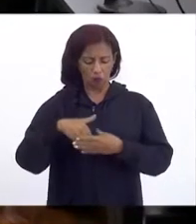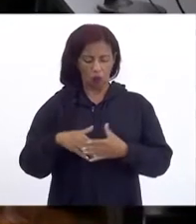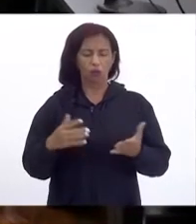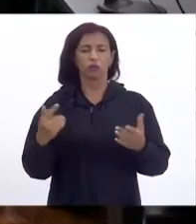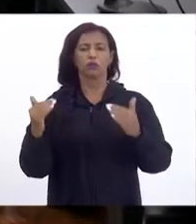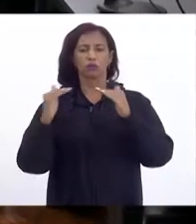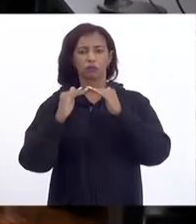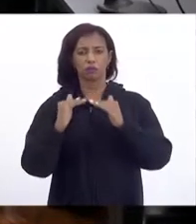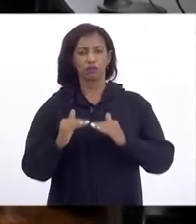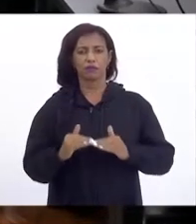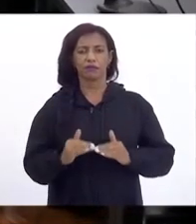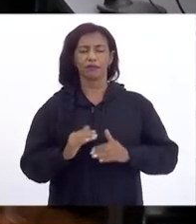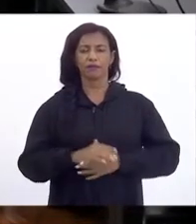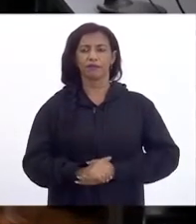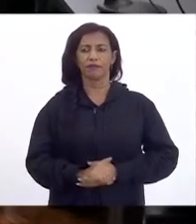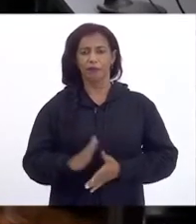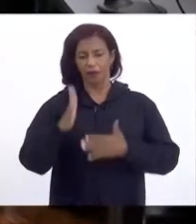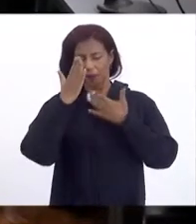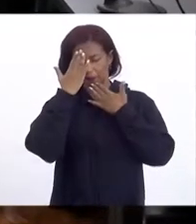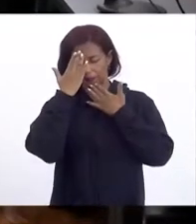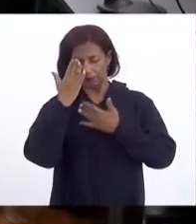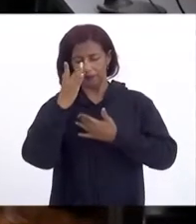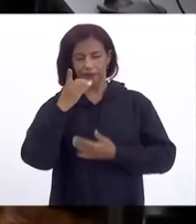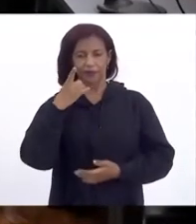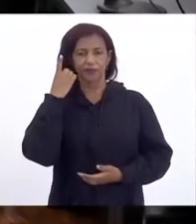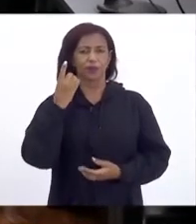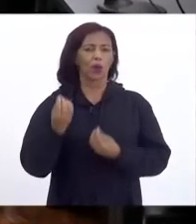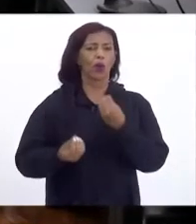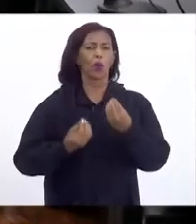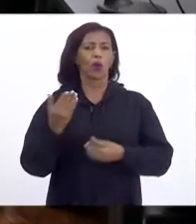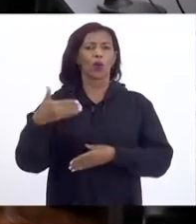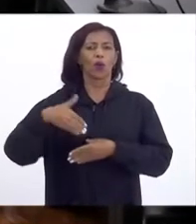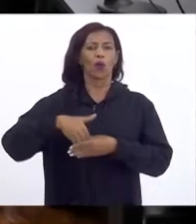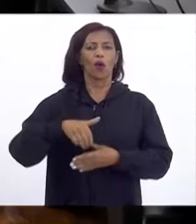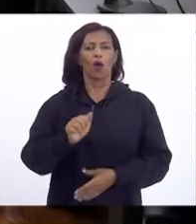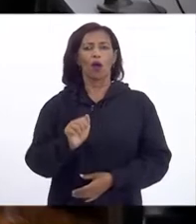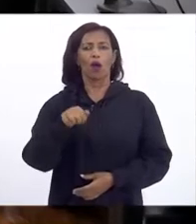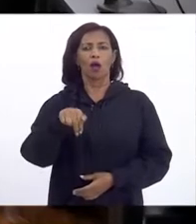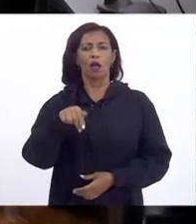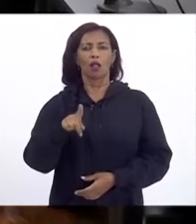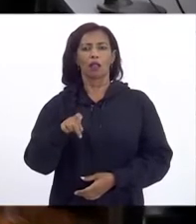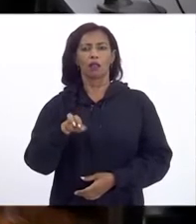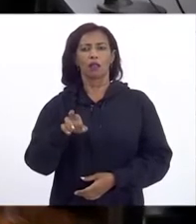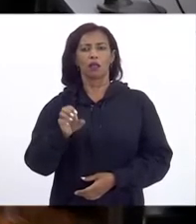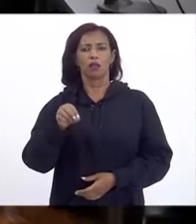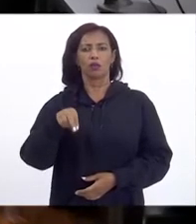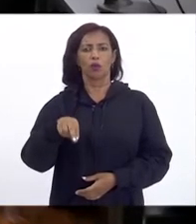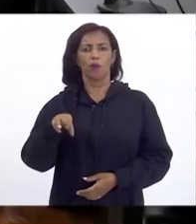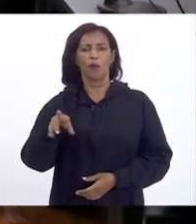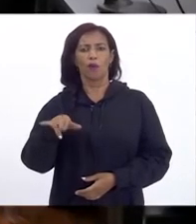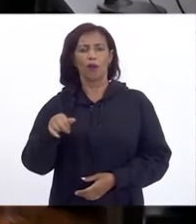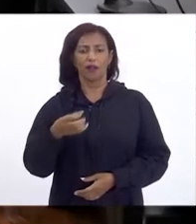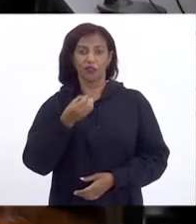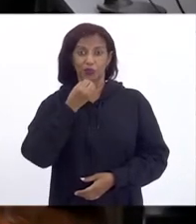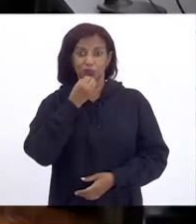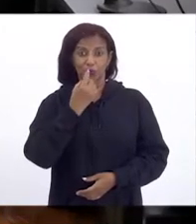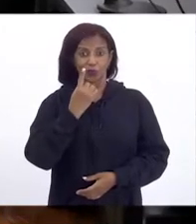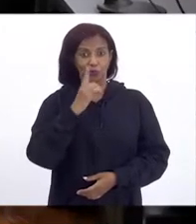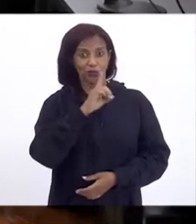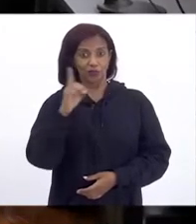favorável. Obrigado, deputado Eliomar Coelho. Como vota o deputado Anderson Moraes? Bom dia, presidente.